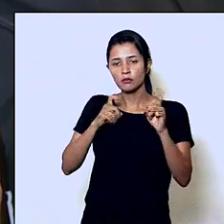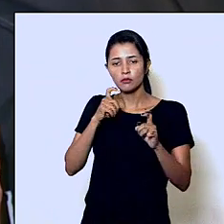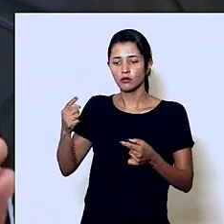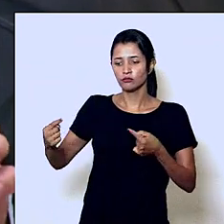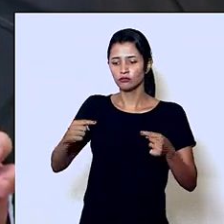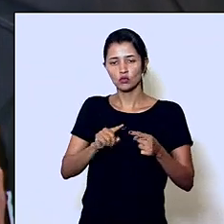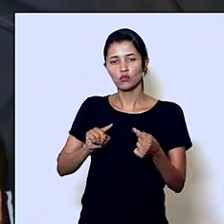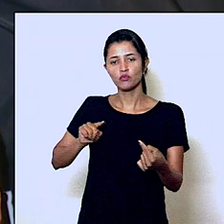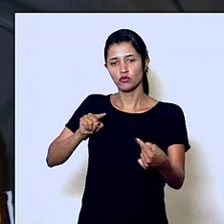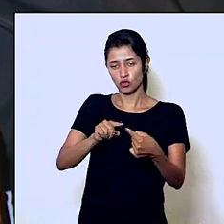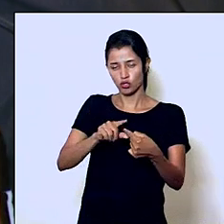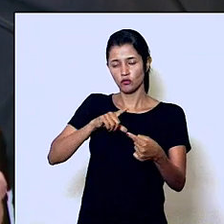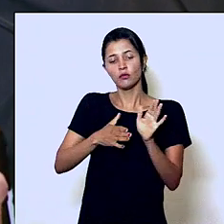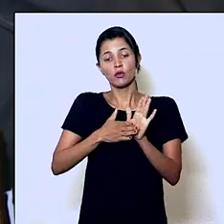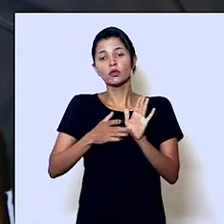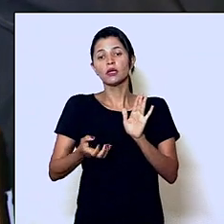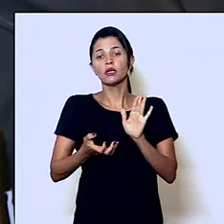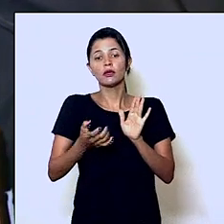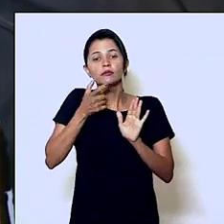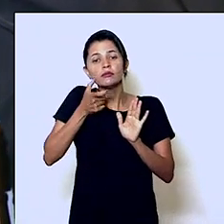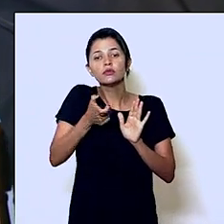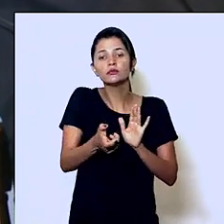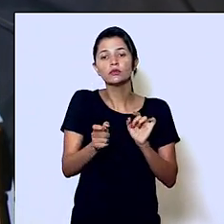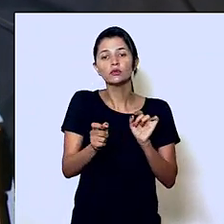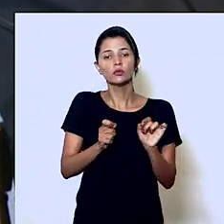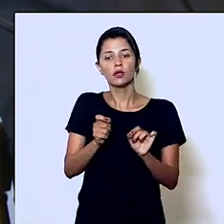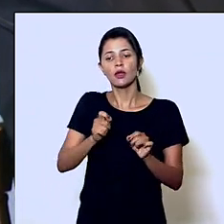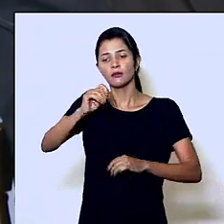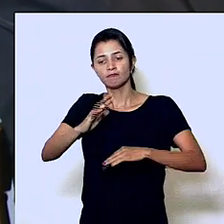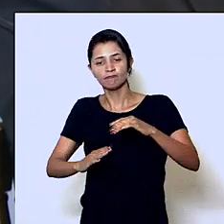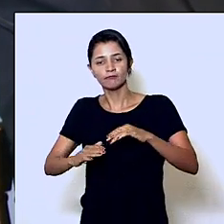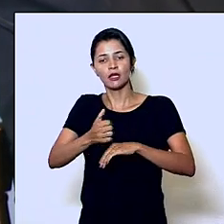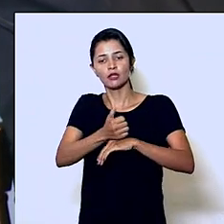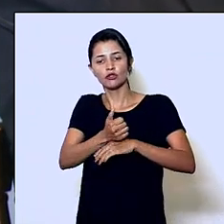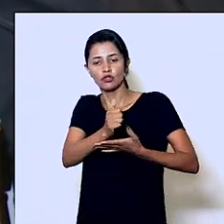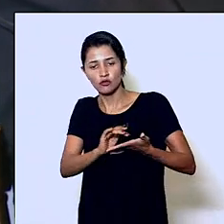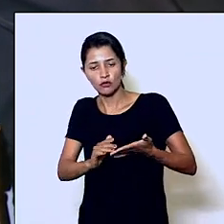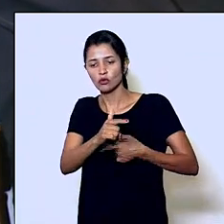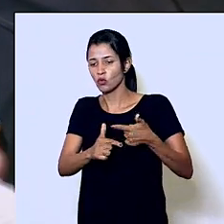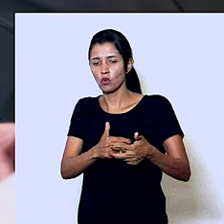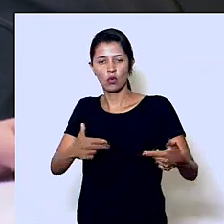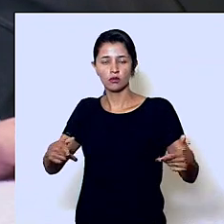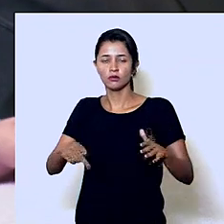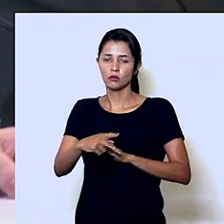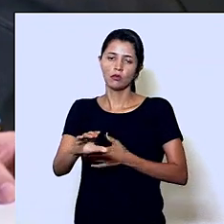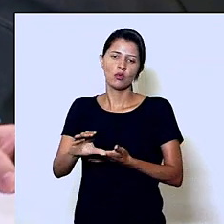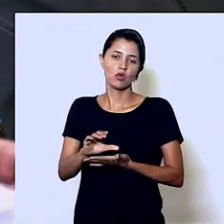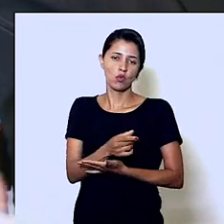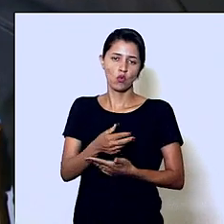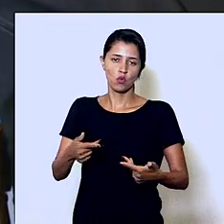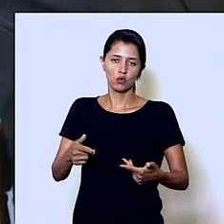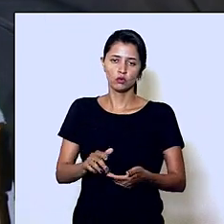que se pretendia alcançar, as atividades, as diretrizes e os recursos. Então, o que nós vemos é,